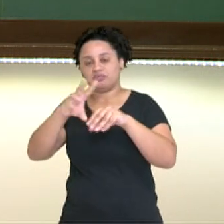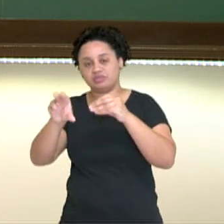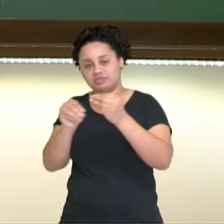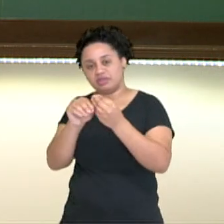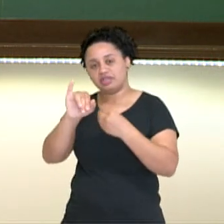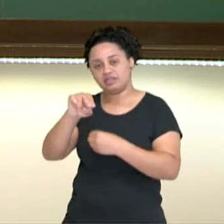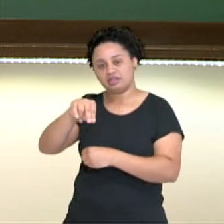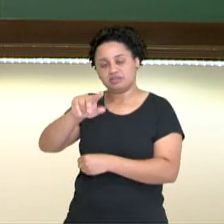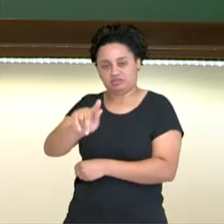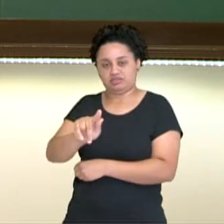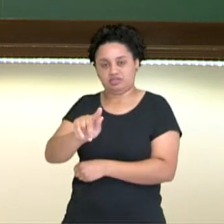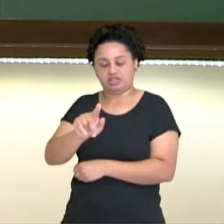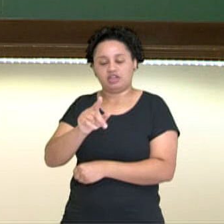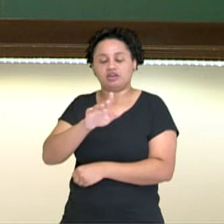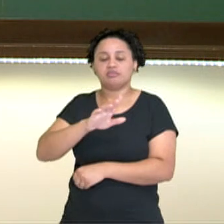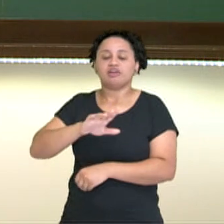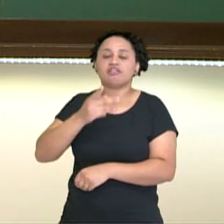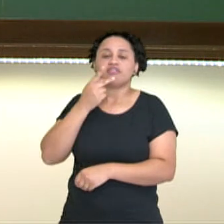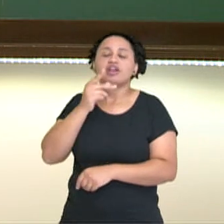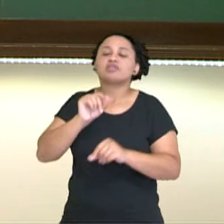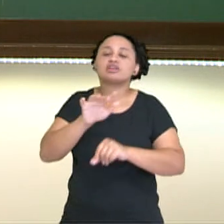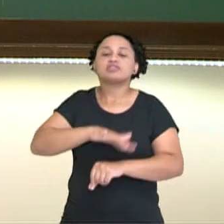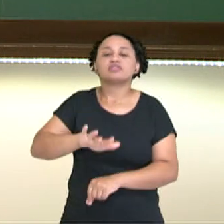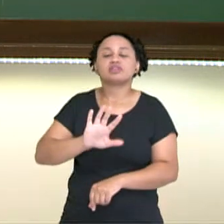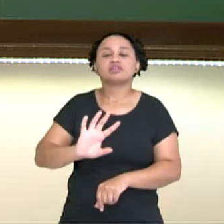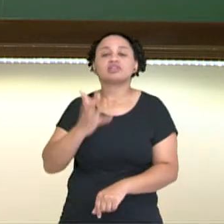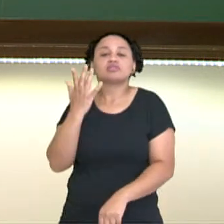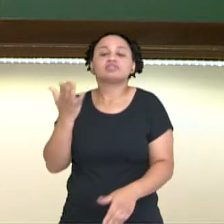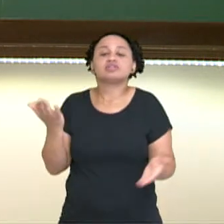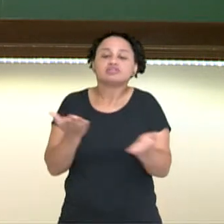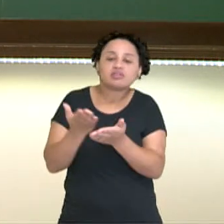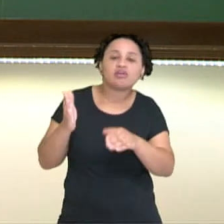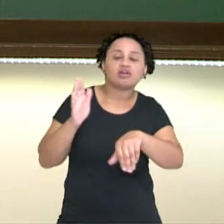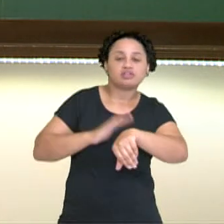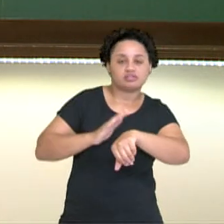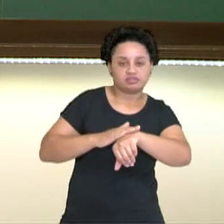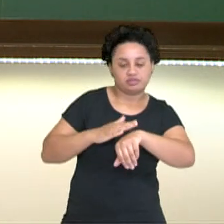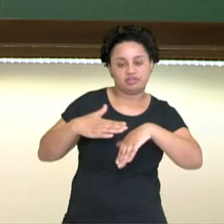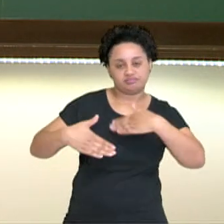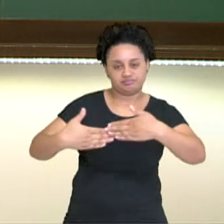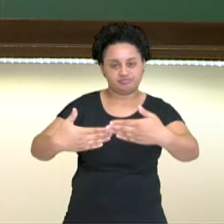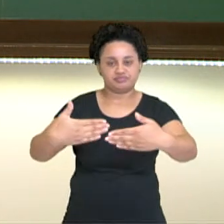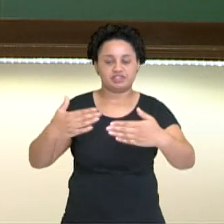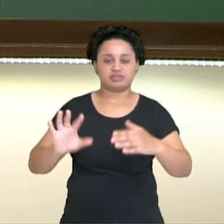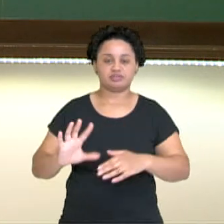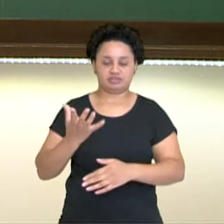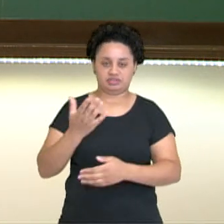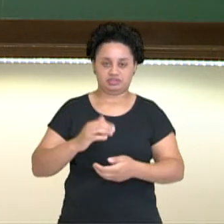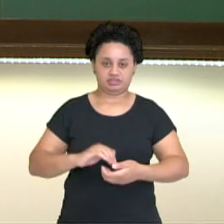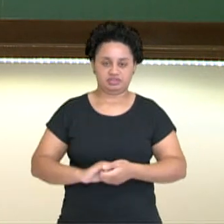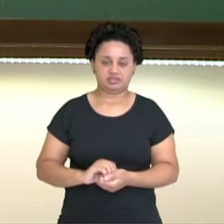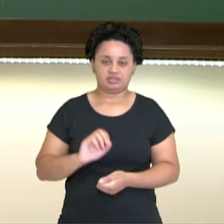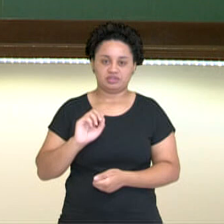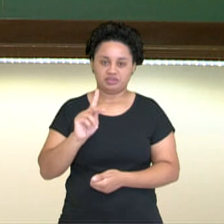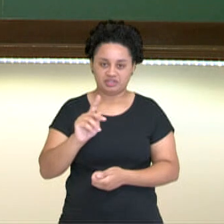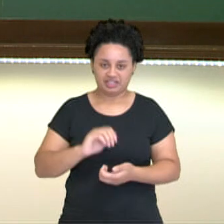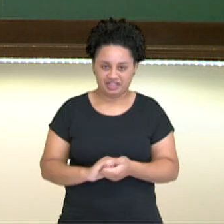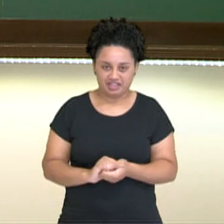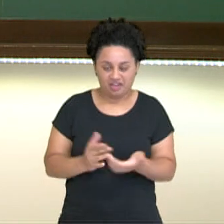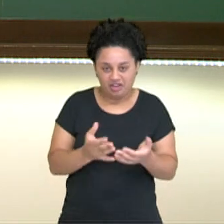para falar justamente sobre ações que estão acontecendo no momento da fala, que estão em progresso, ok? Tela azul aí e